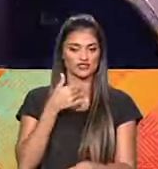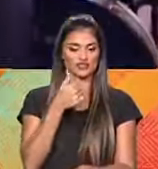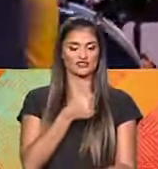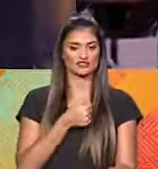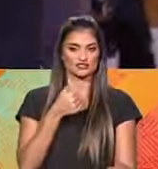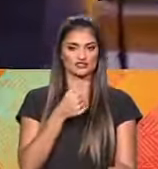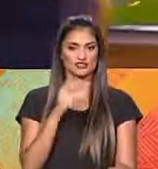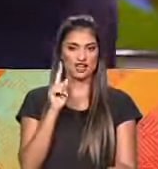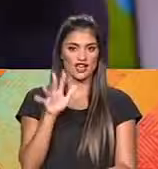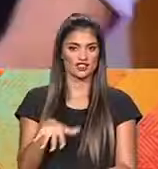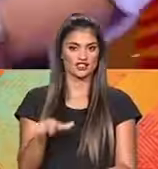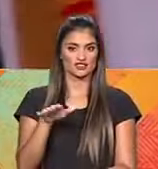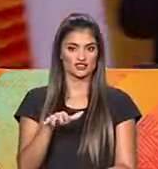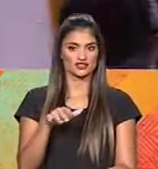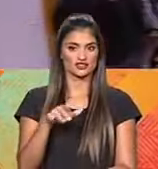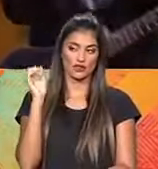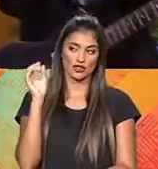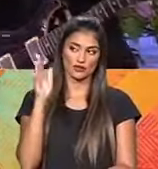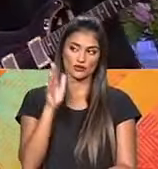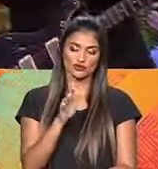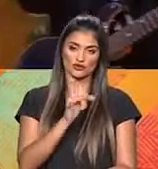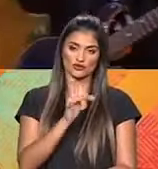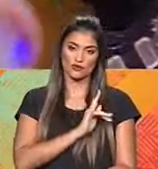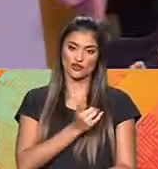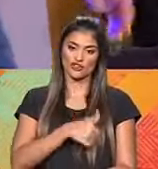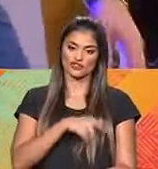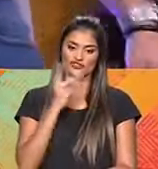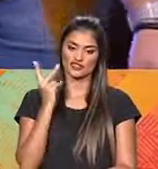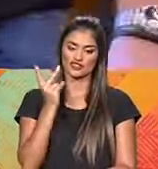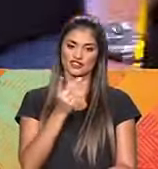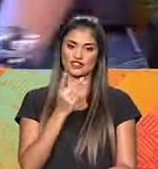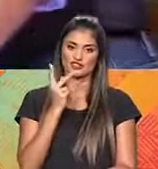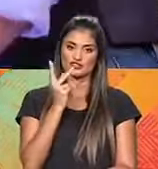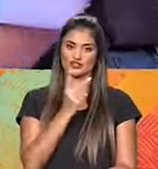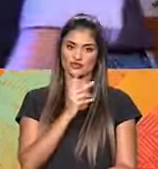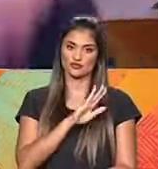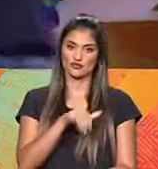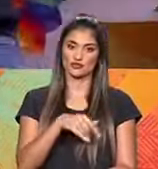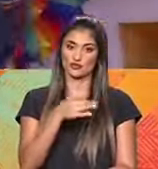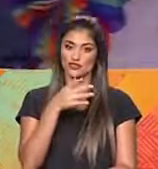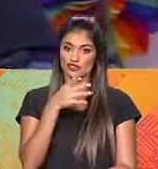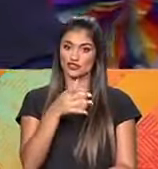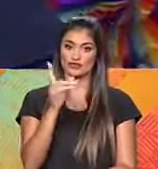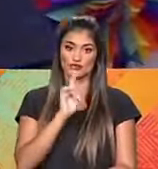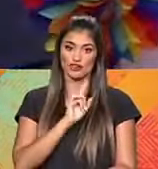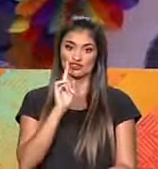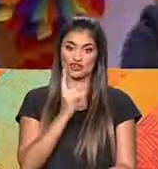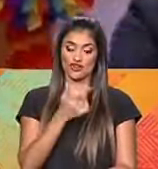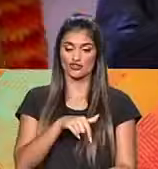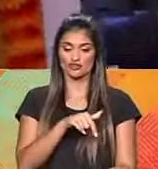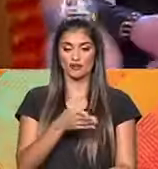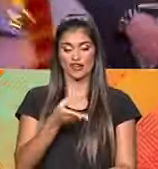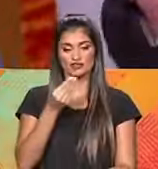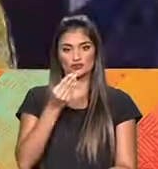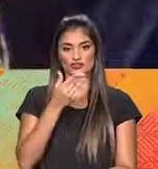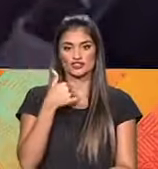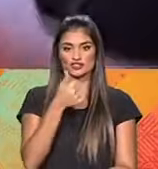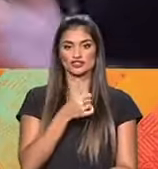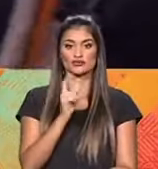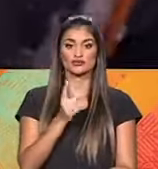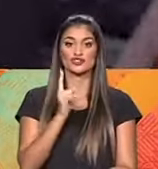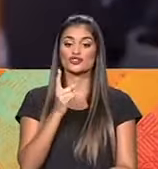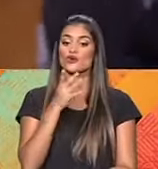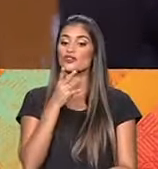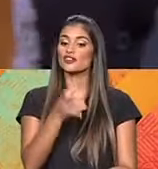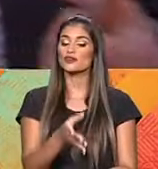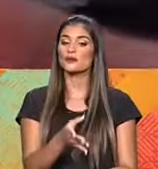bonitas. Elas são a luz e o amor das nossas vidas. E o mundo diz que as mulheres são mais bonitas. Por isso